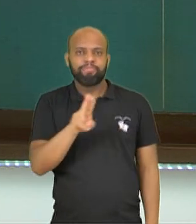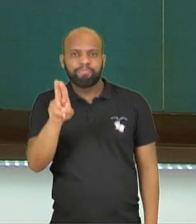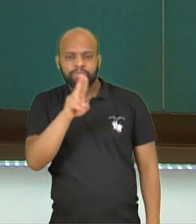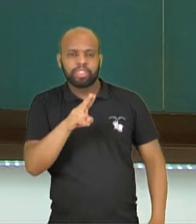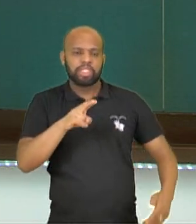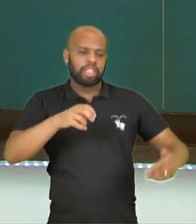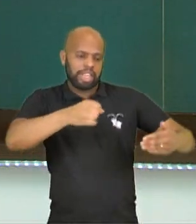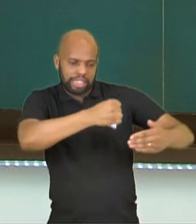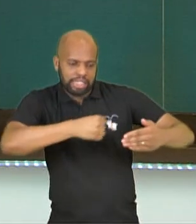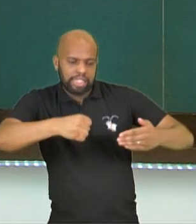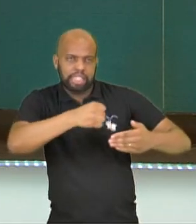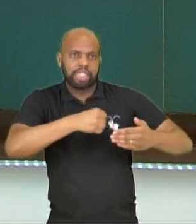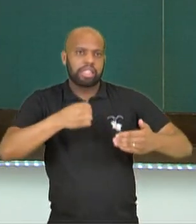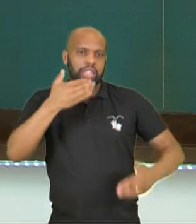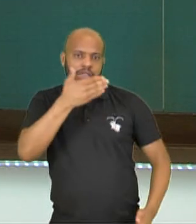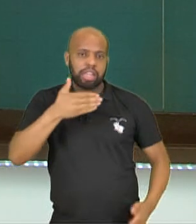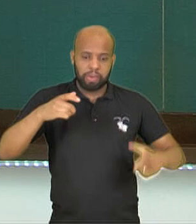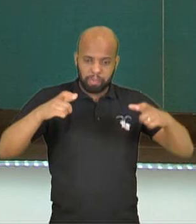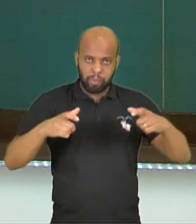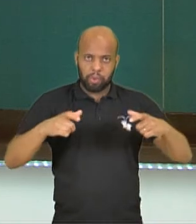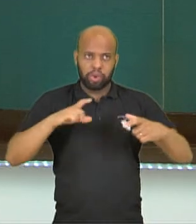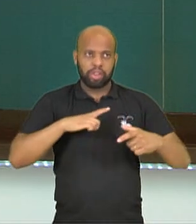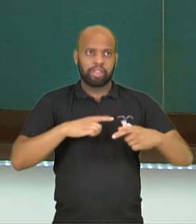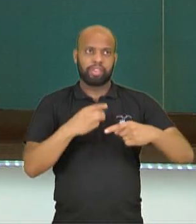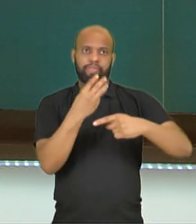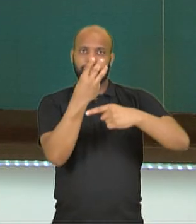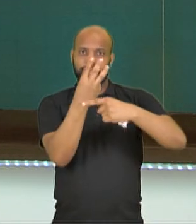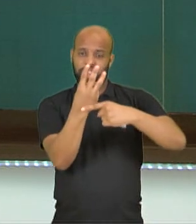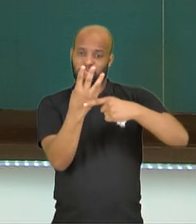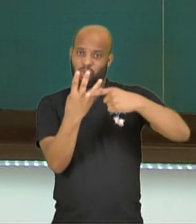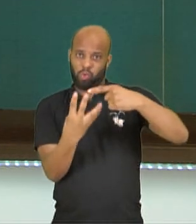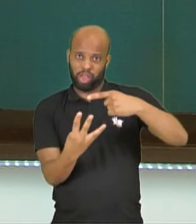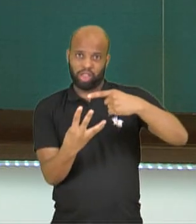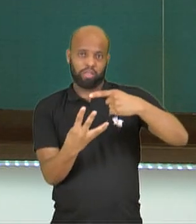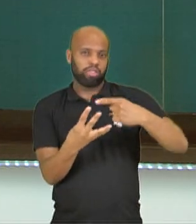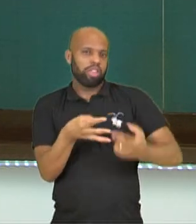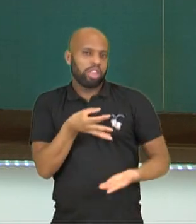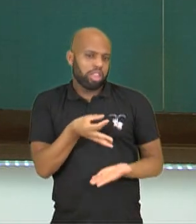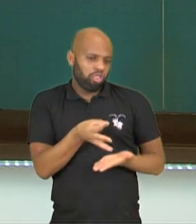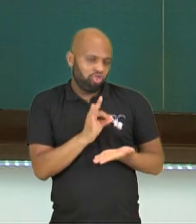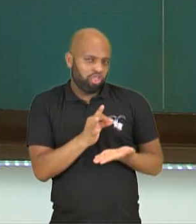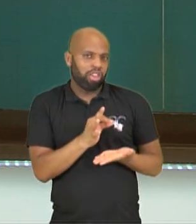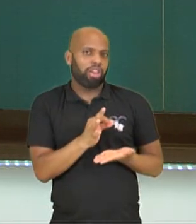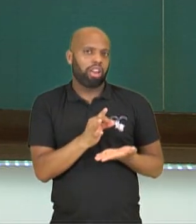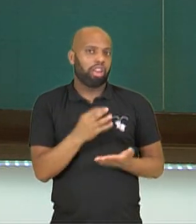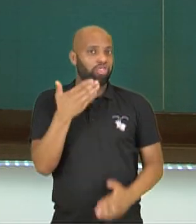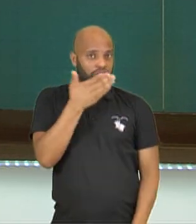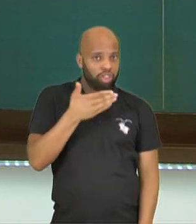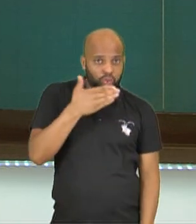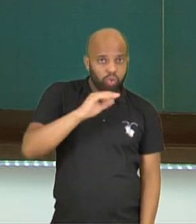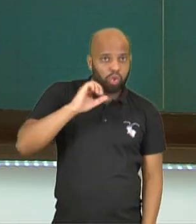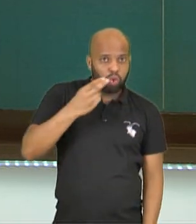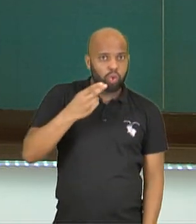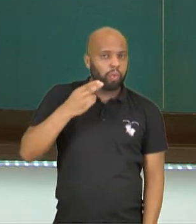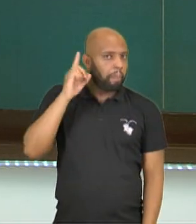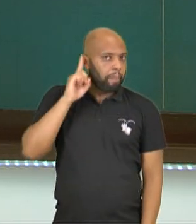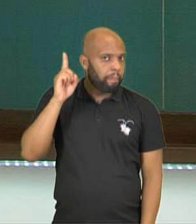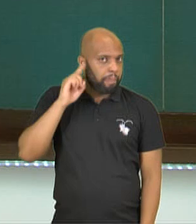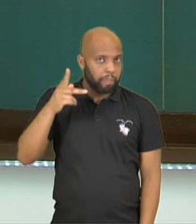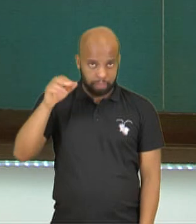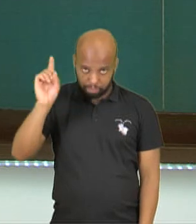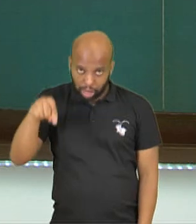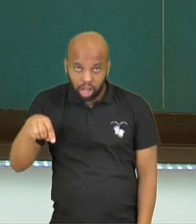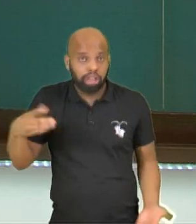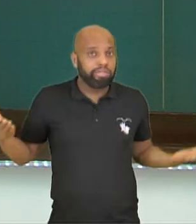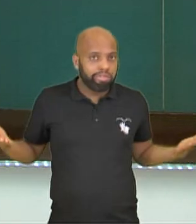de xícara de açúcar, de trigo? Nós precisamos ter noção de quanto é esse 3/4. E é uma